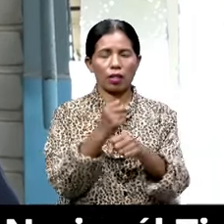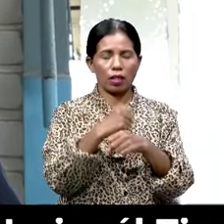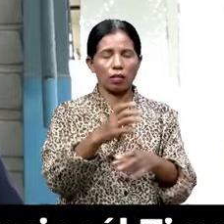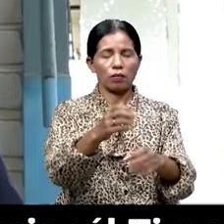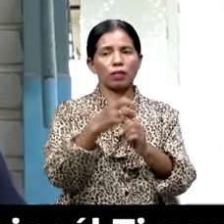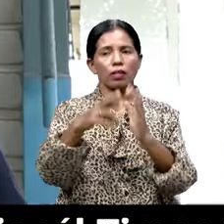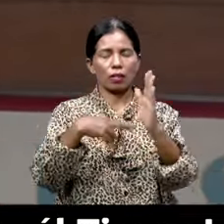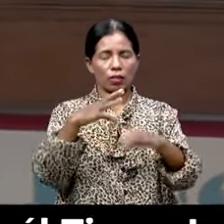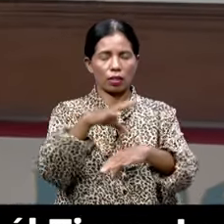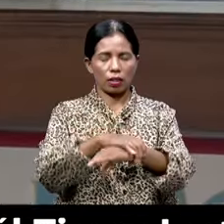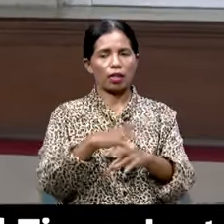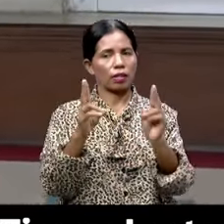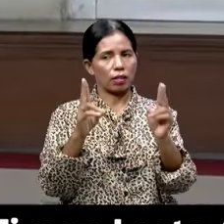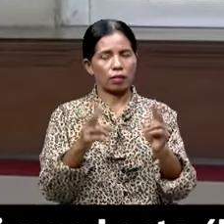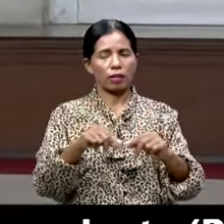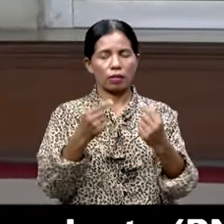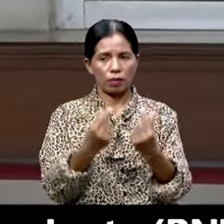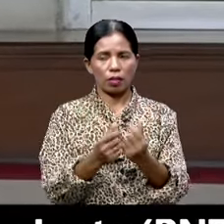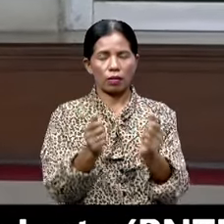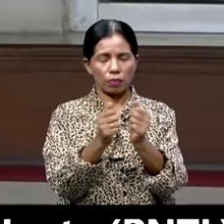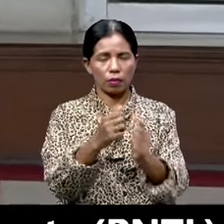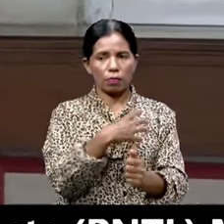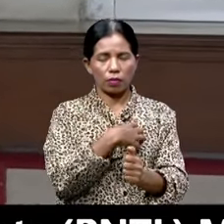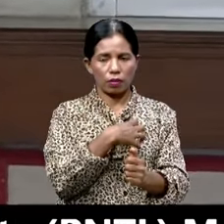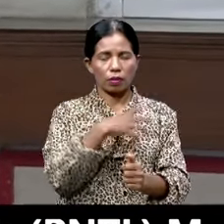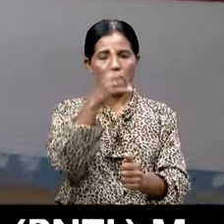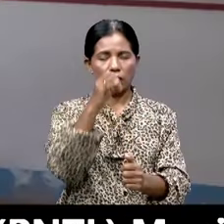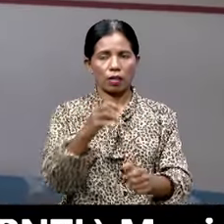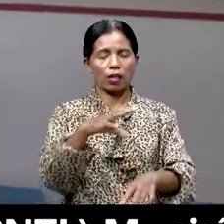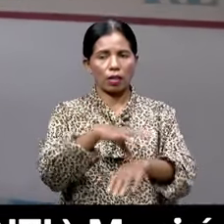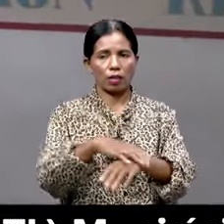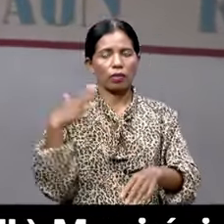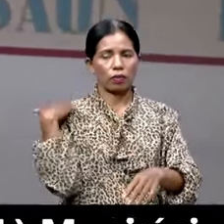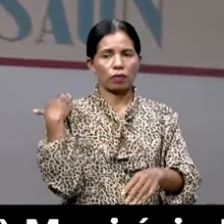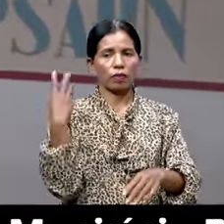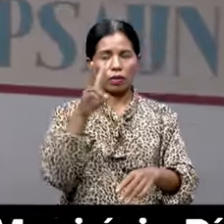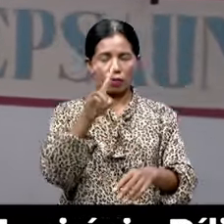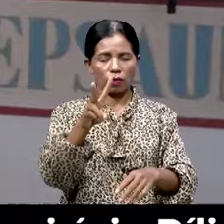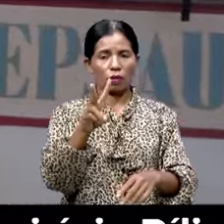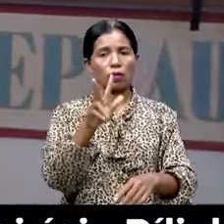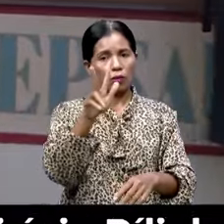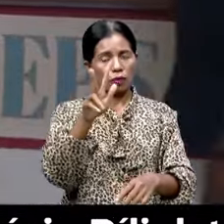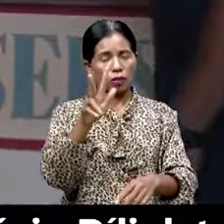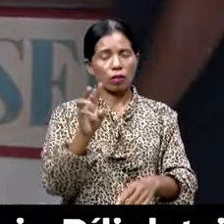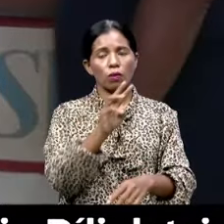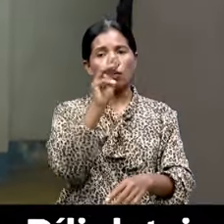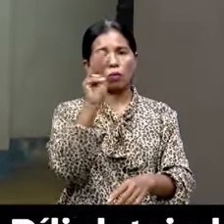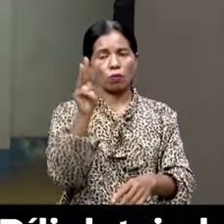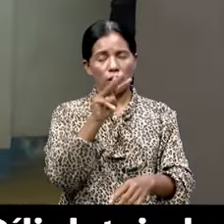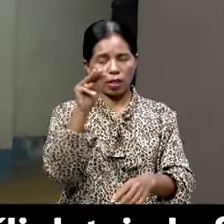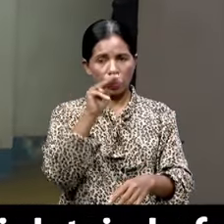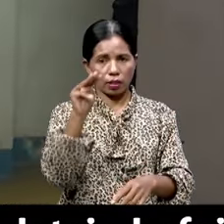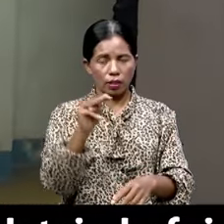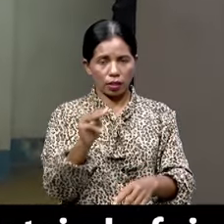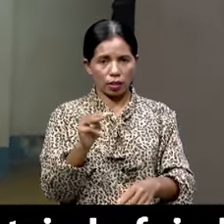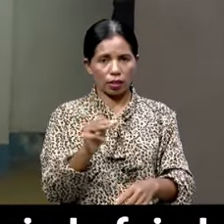medidas e halo atuação. Equipa secreta hamuto ko polícia comando dili detém jovem na Entolune e a quarta kalan e a área Santa Cruz no Loriqueras